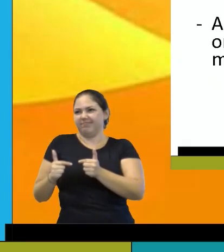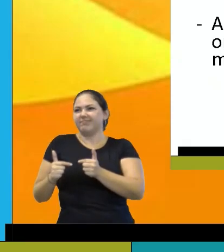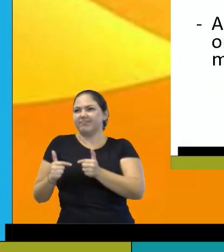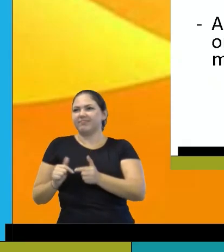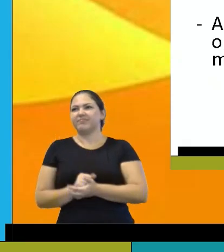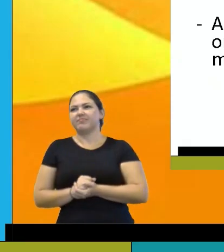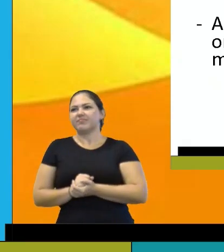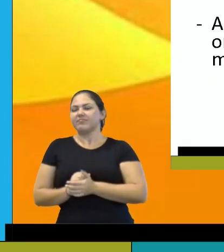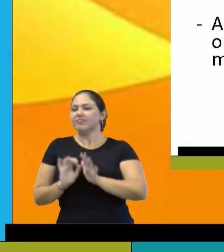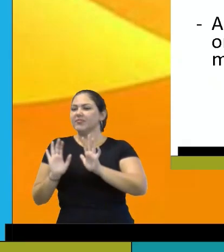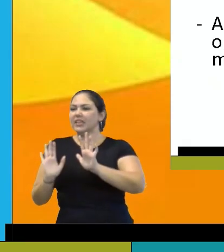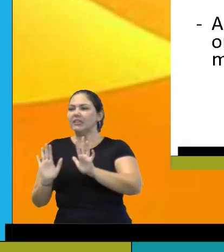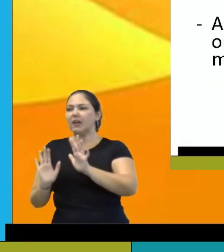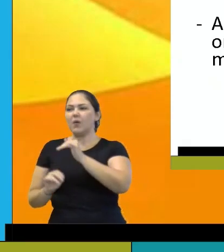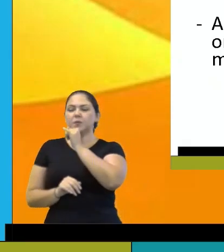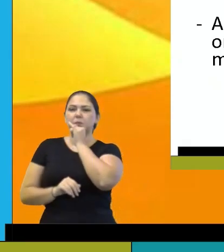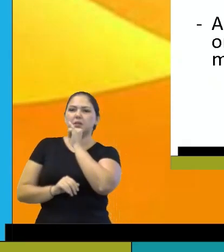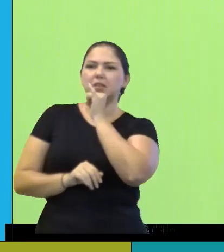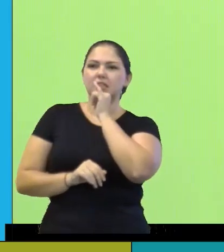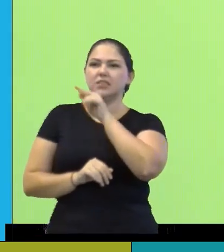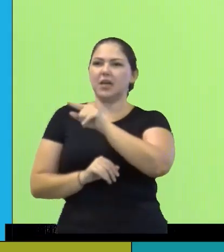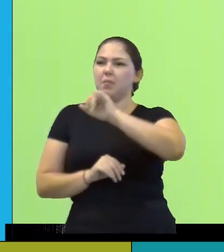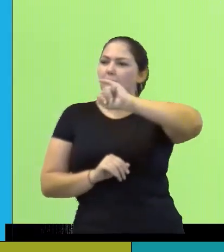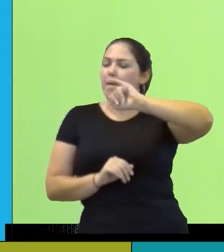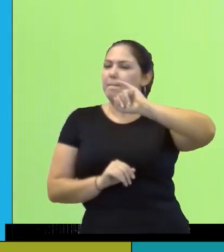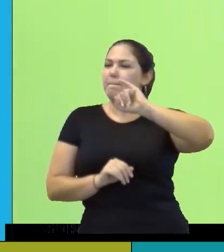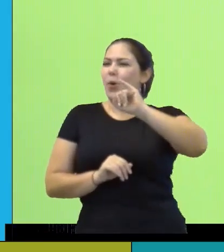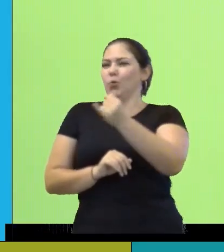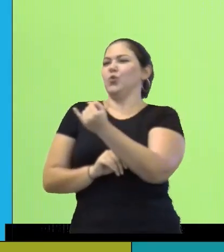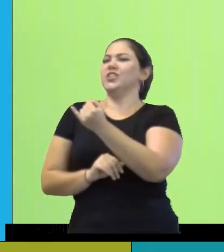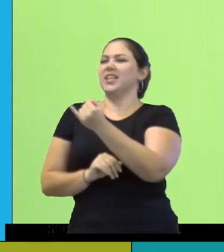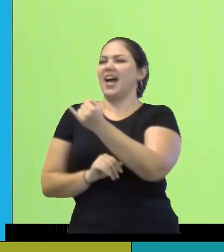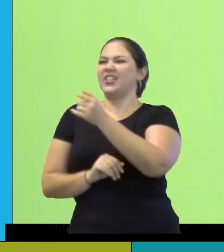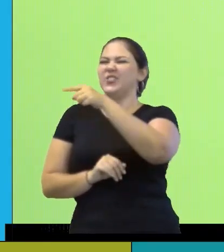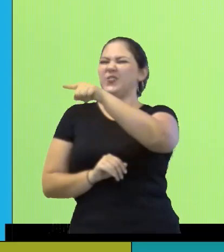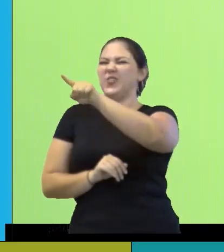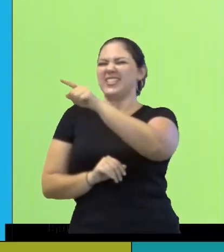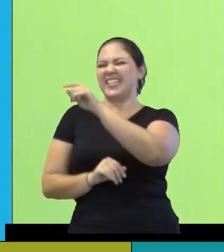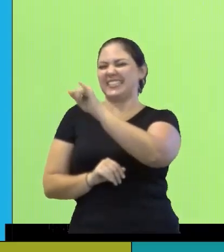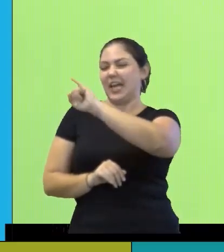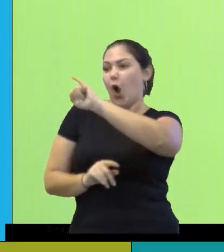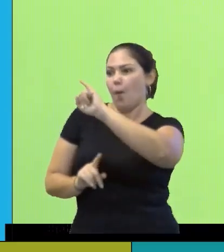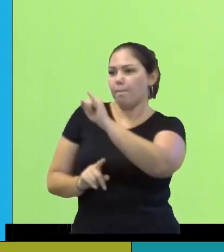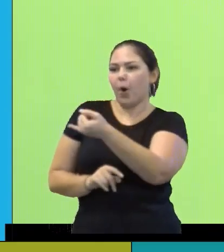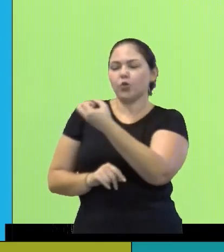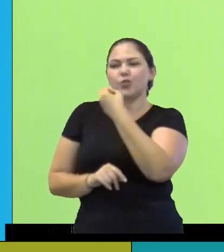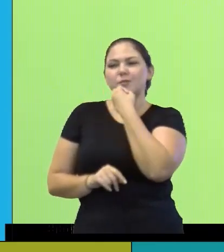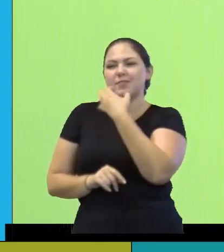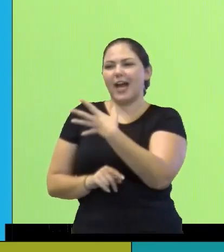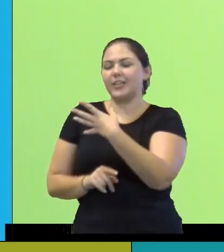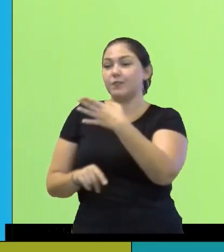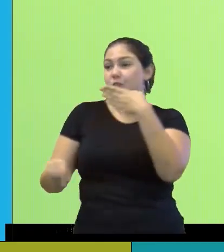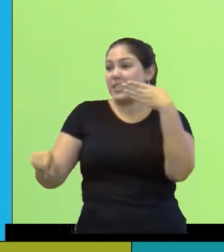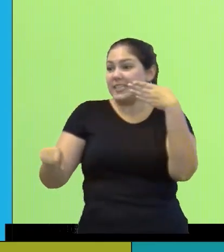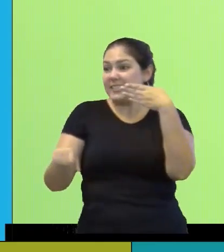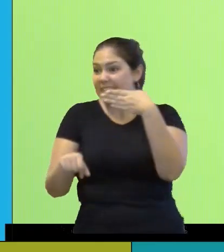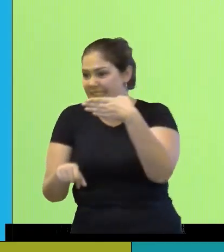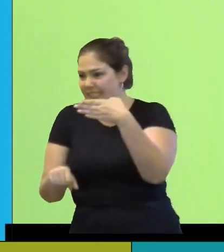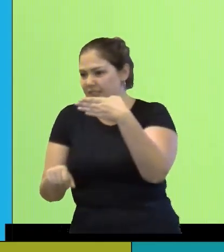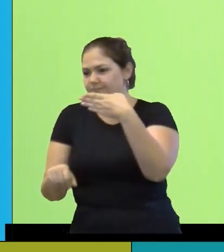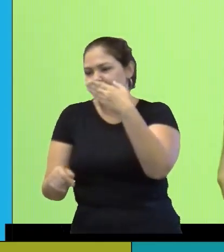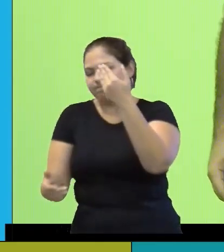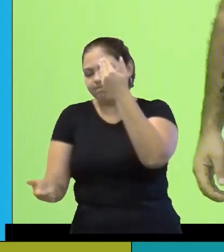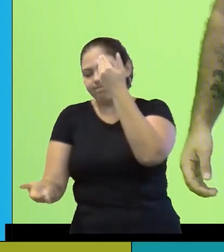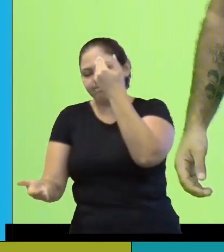Quantas oportunidades vocês já desperdiçaram que nunca mais reapareceram em